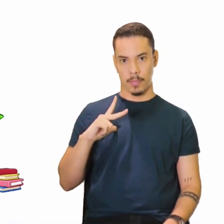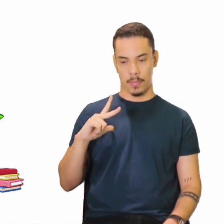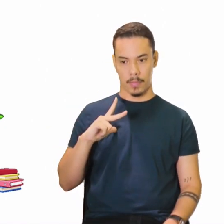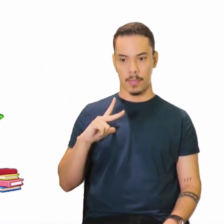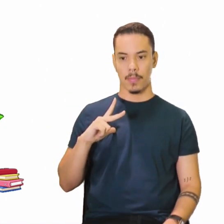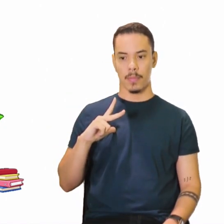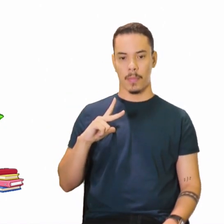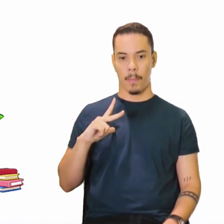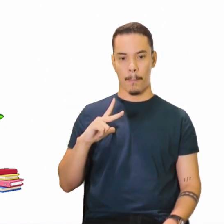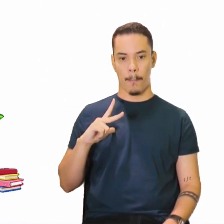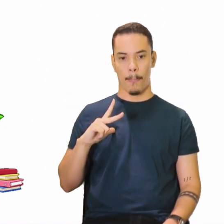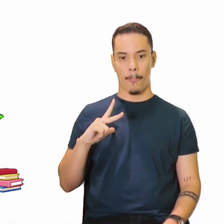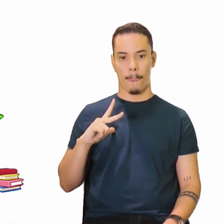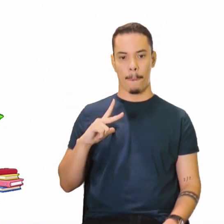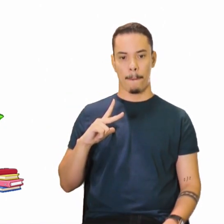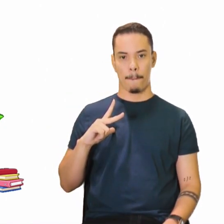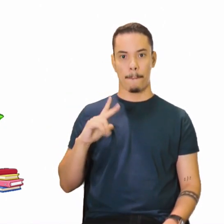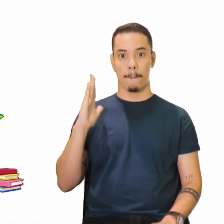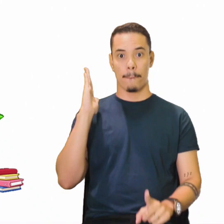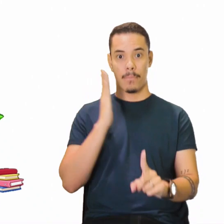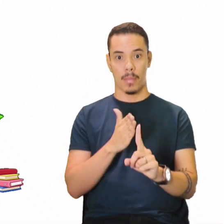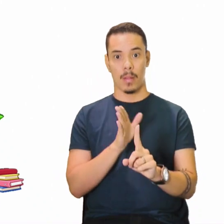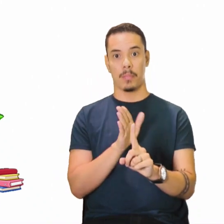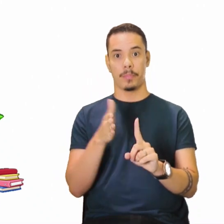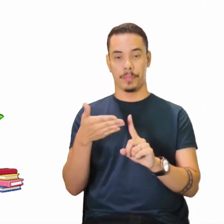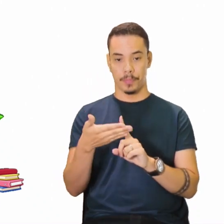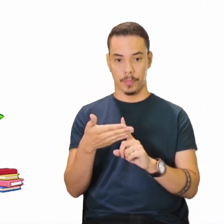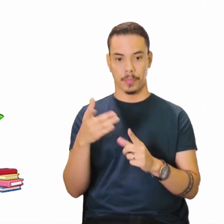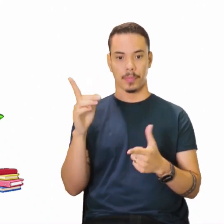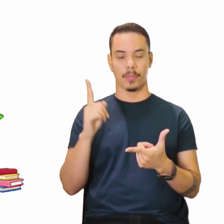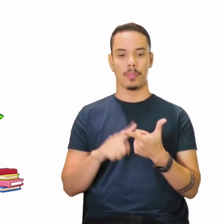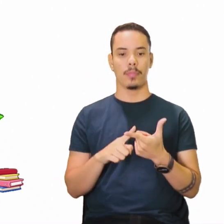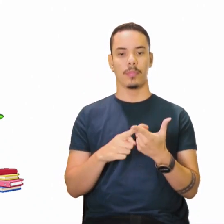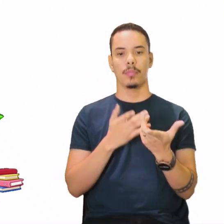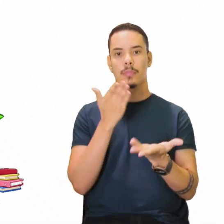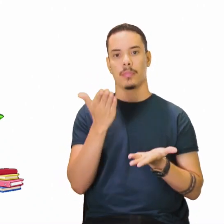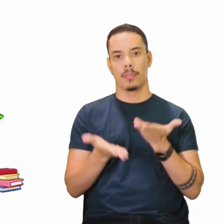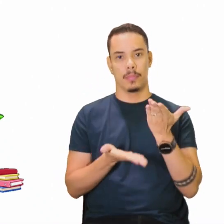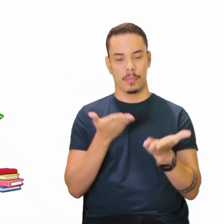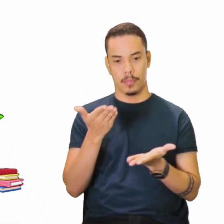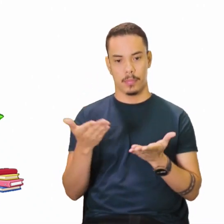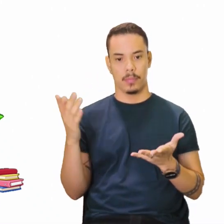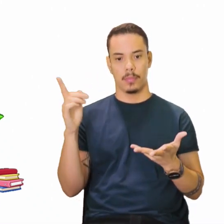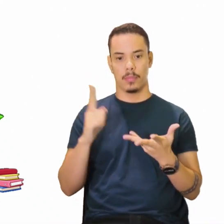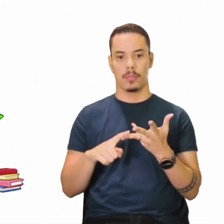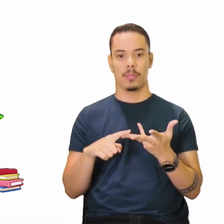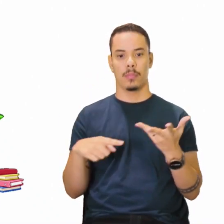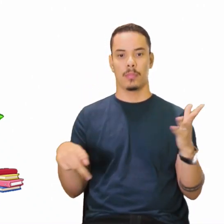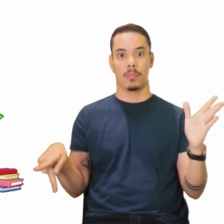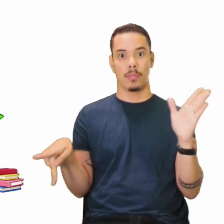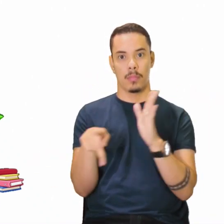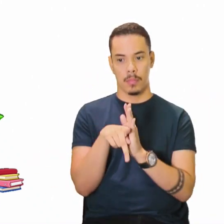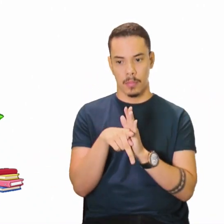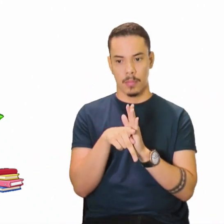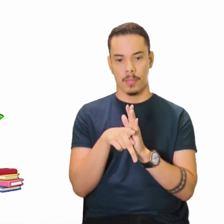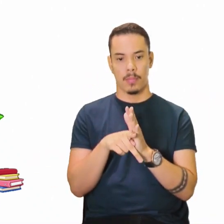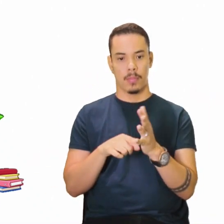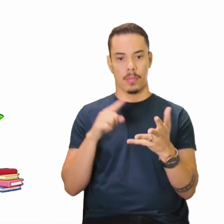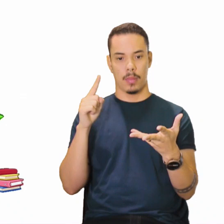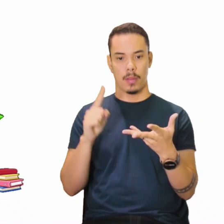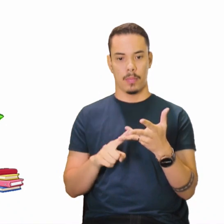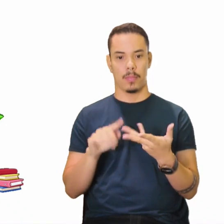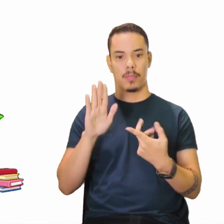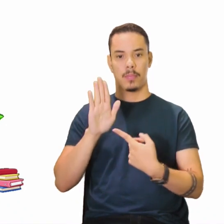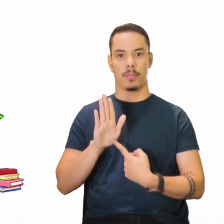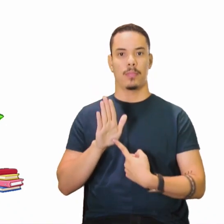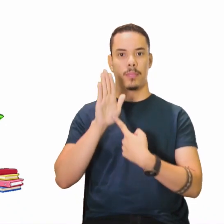Pronomes pessoais são retos e oblíquos. Vamos ter também pronomes de tratamento,